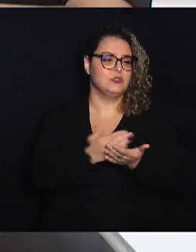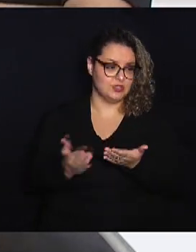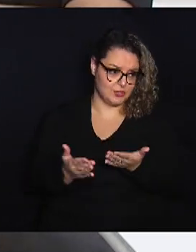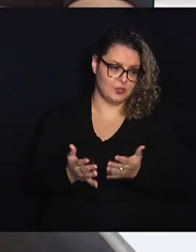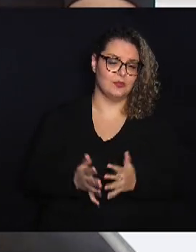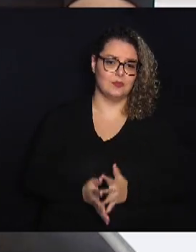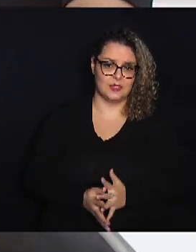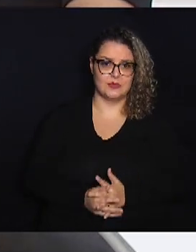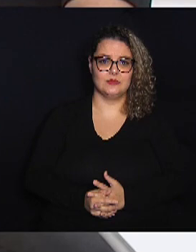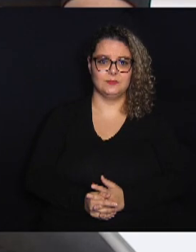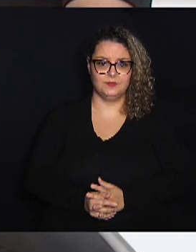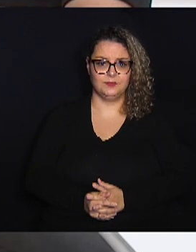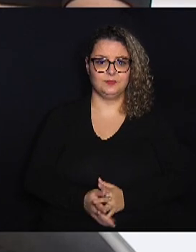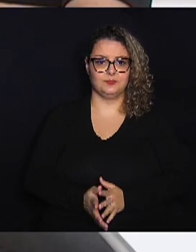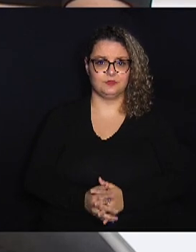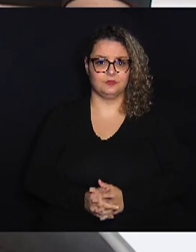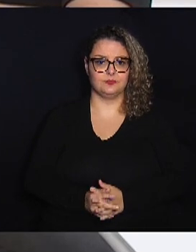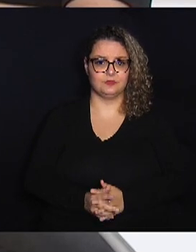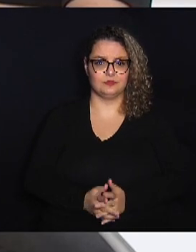a haver